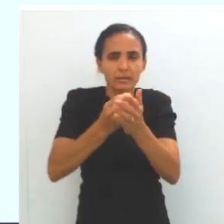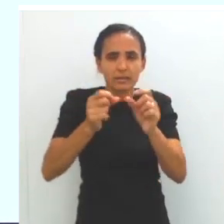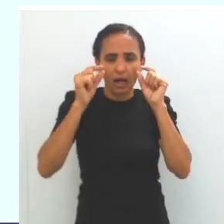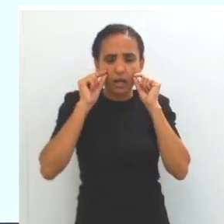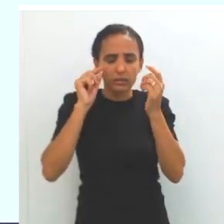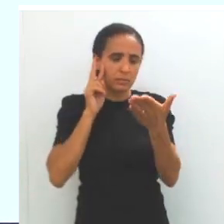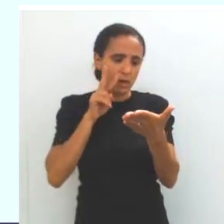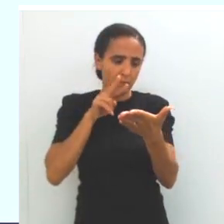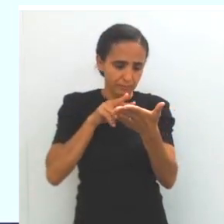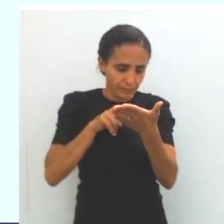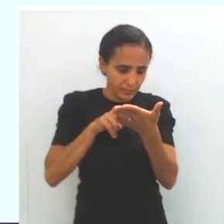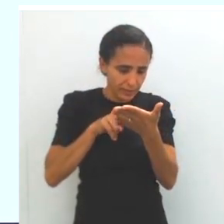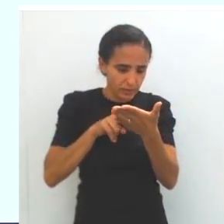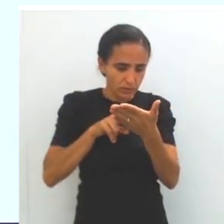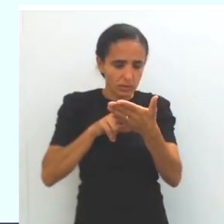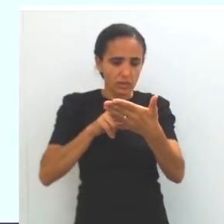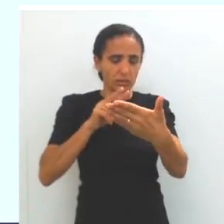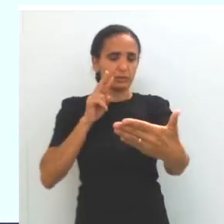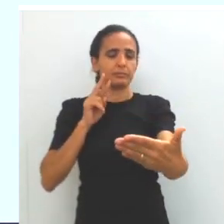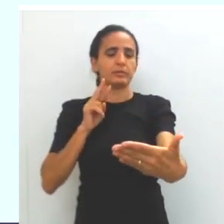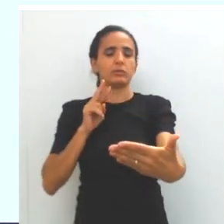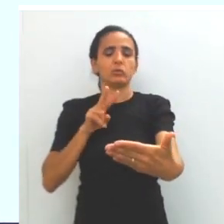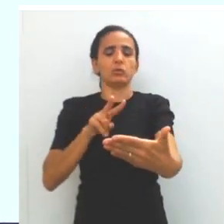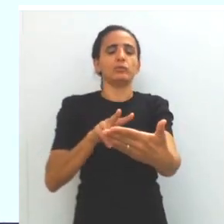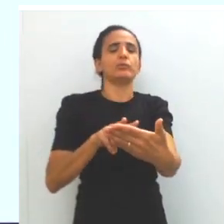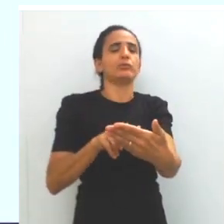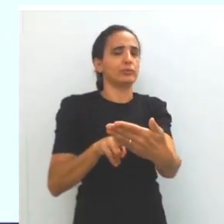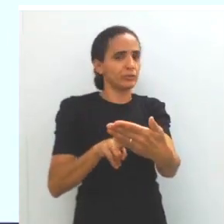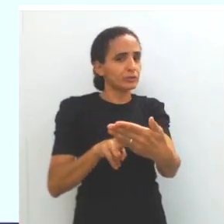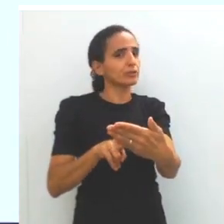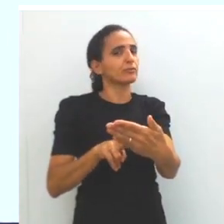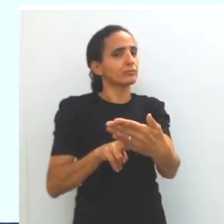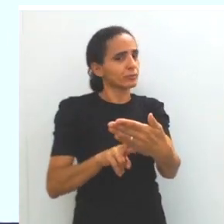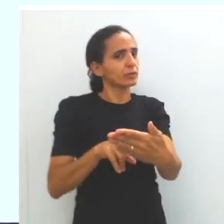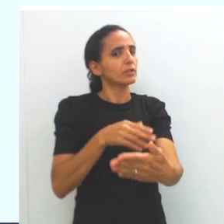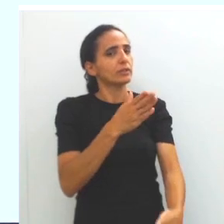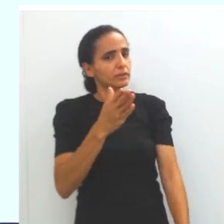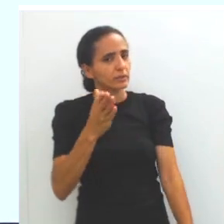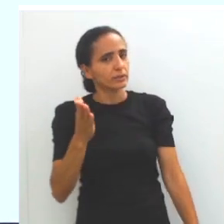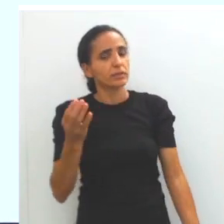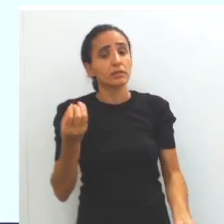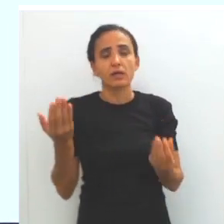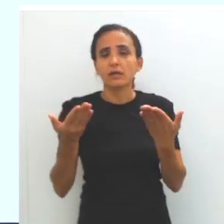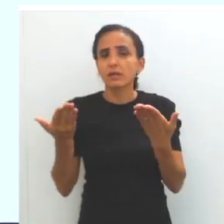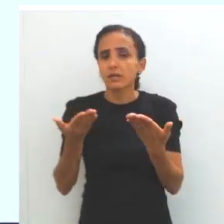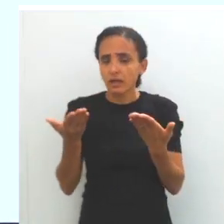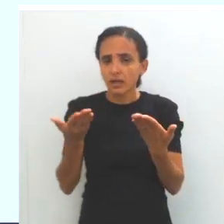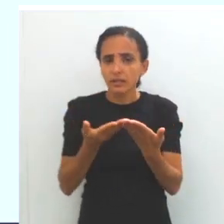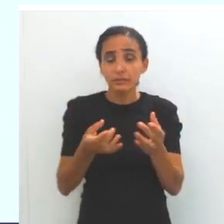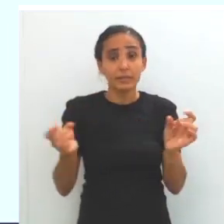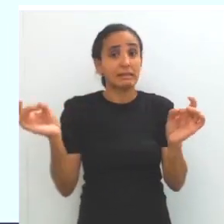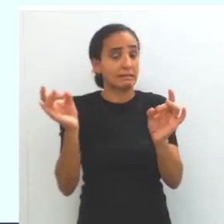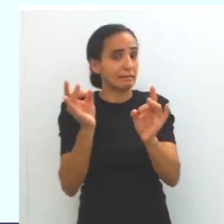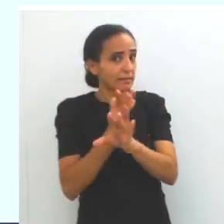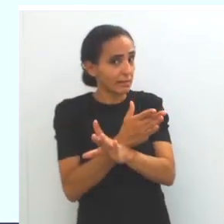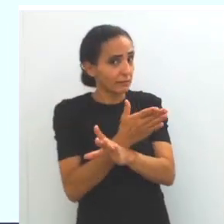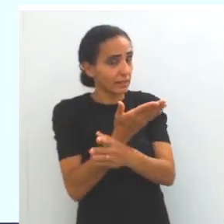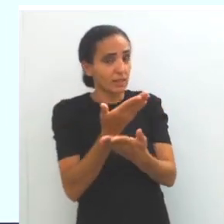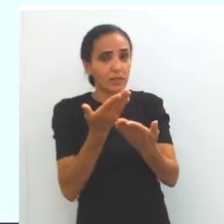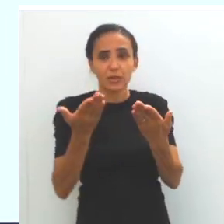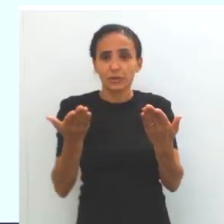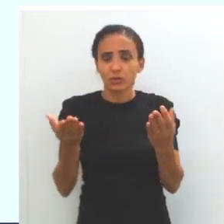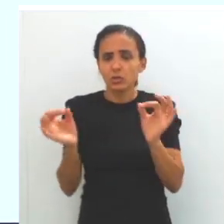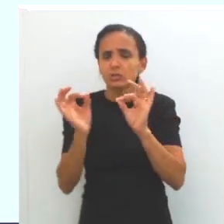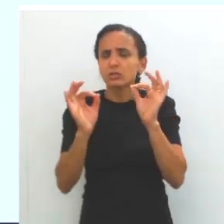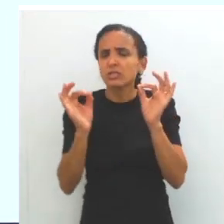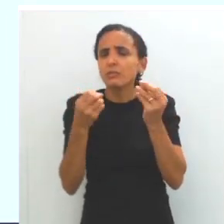com miopia. Então o óculos vai ter que ser dividido, um óculos multifocal. Ok? E para a gente